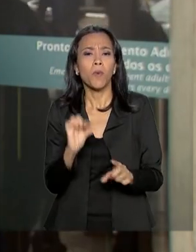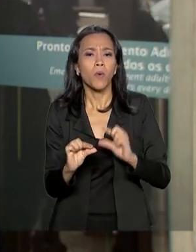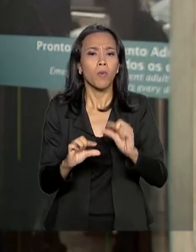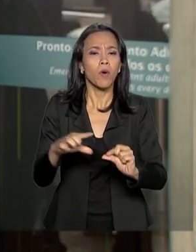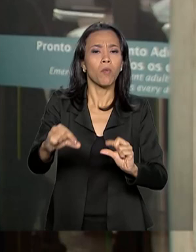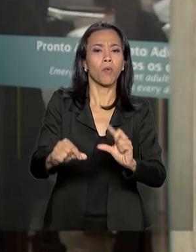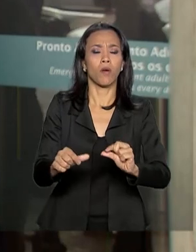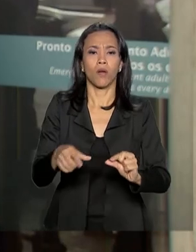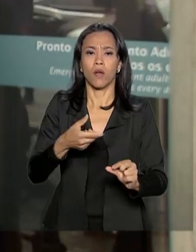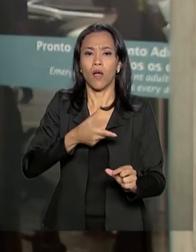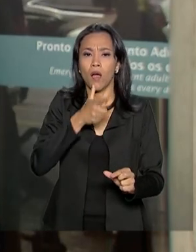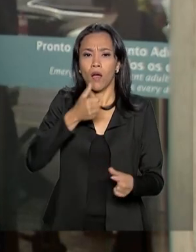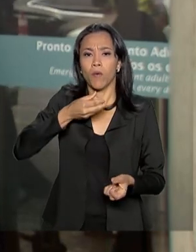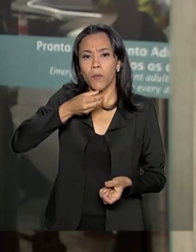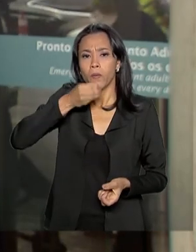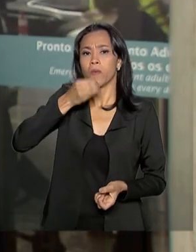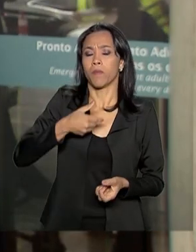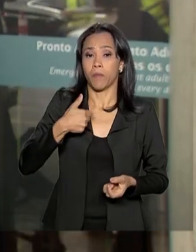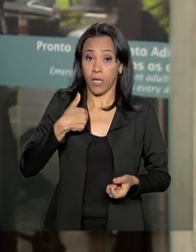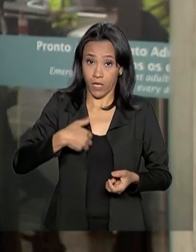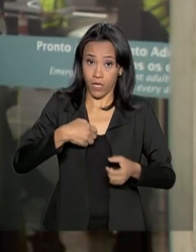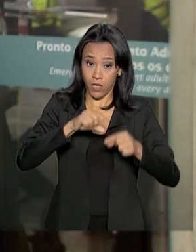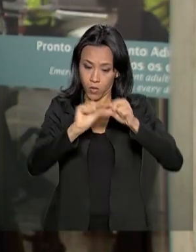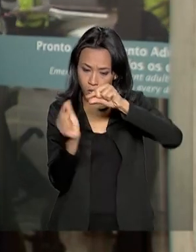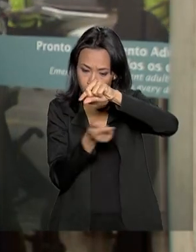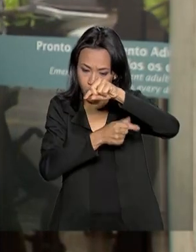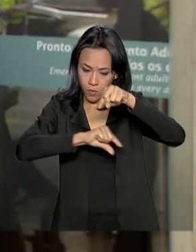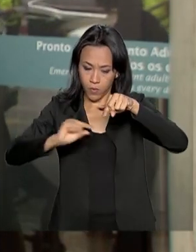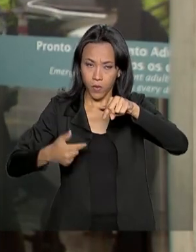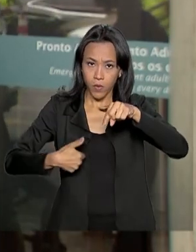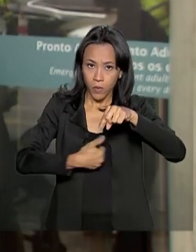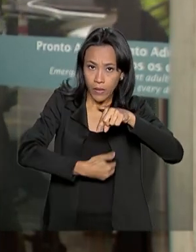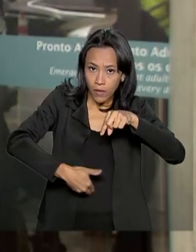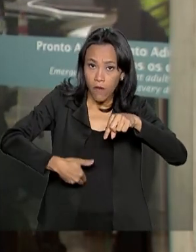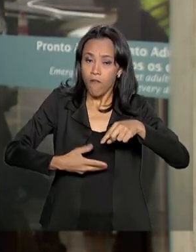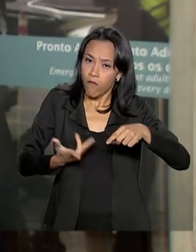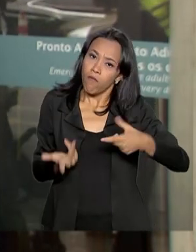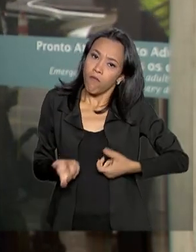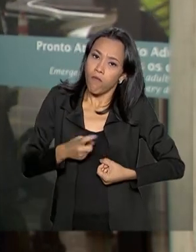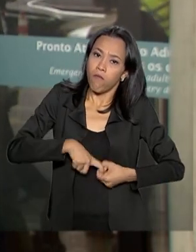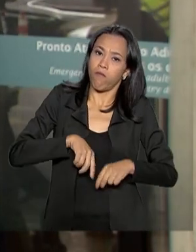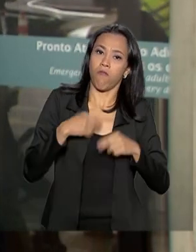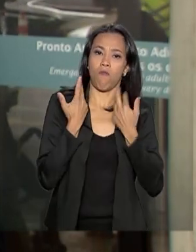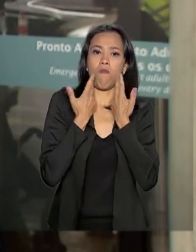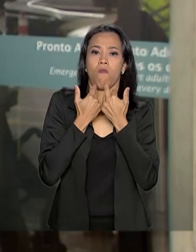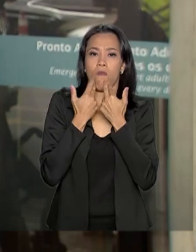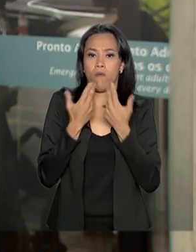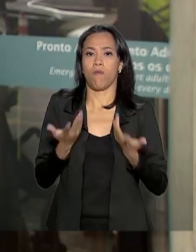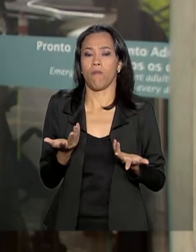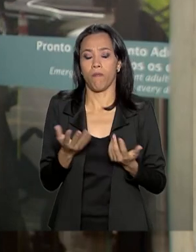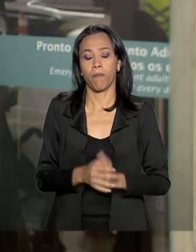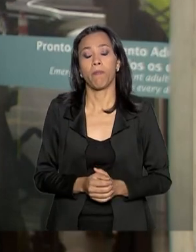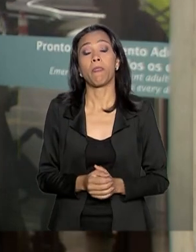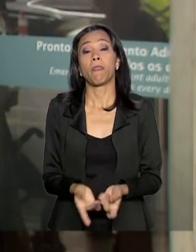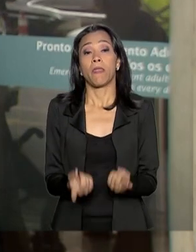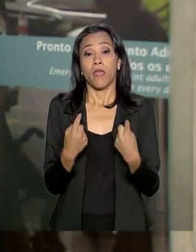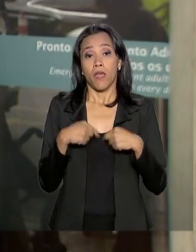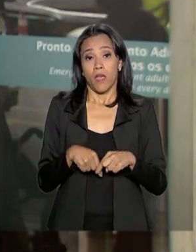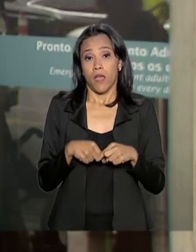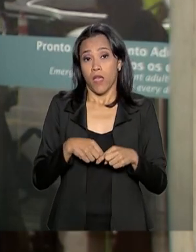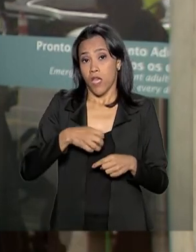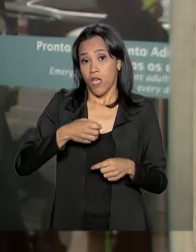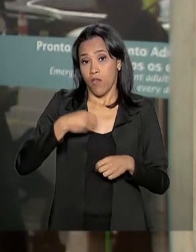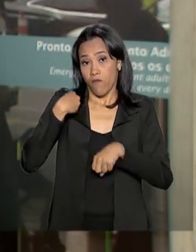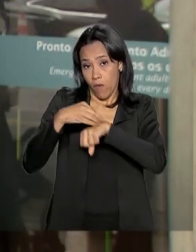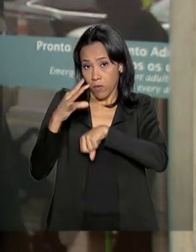de água para que o intestino retome as atividades normais o informações que foram prestadas